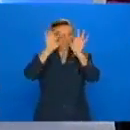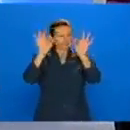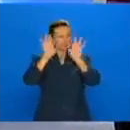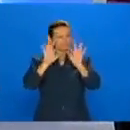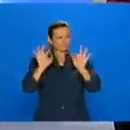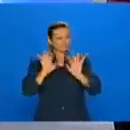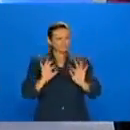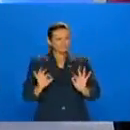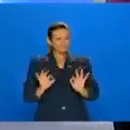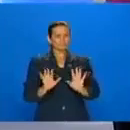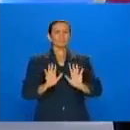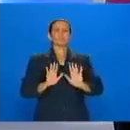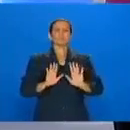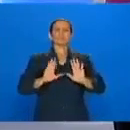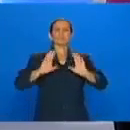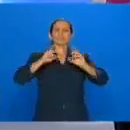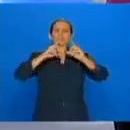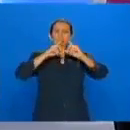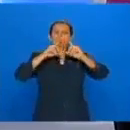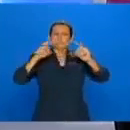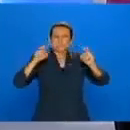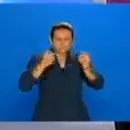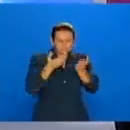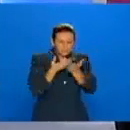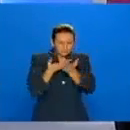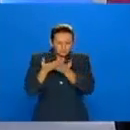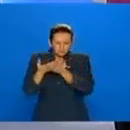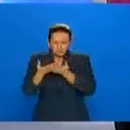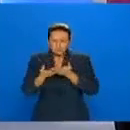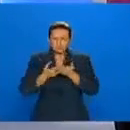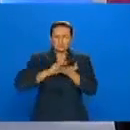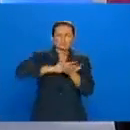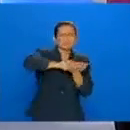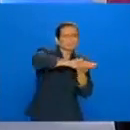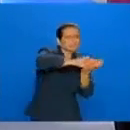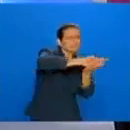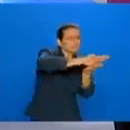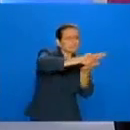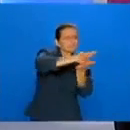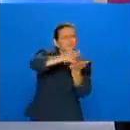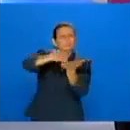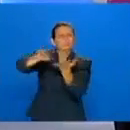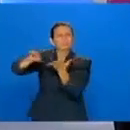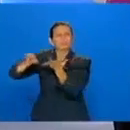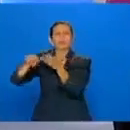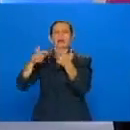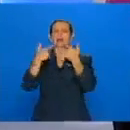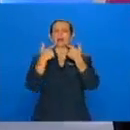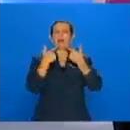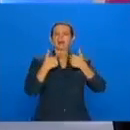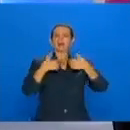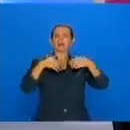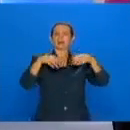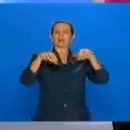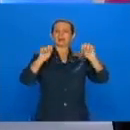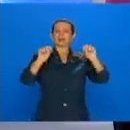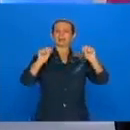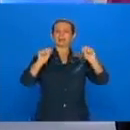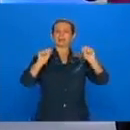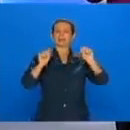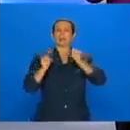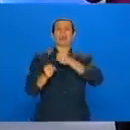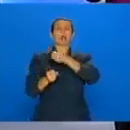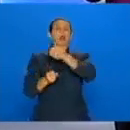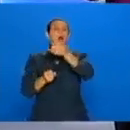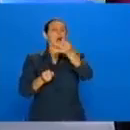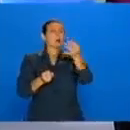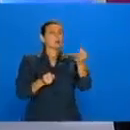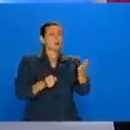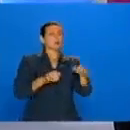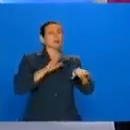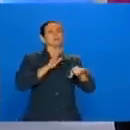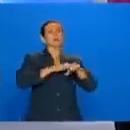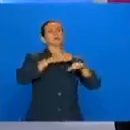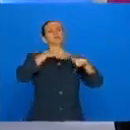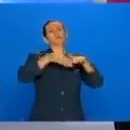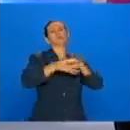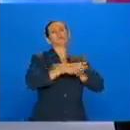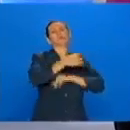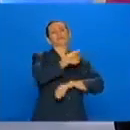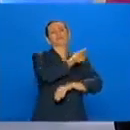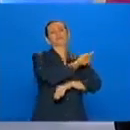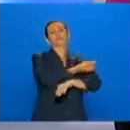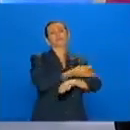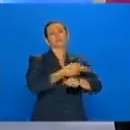Cientificamente falando, nós temos variações linguísticas. Umas são mais padrão do que outras, mas